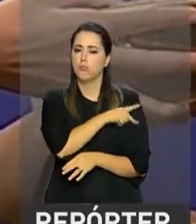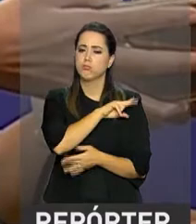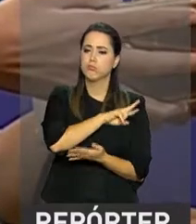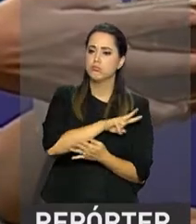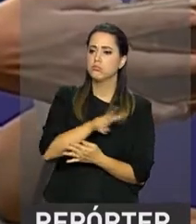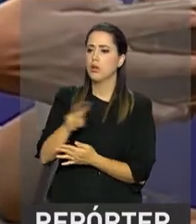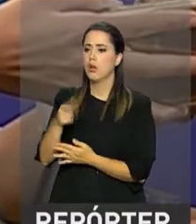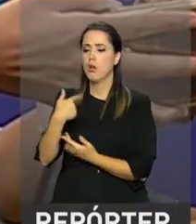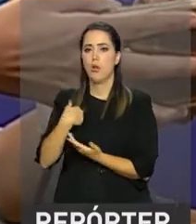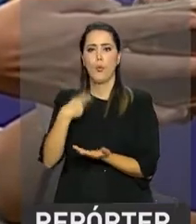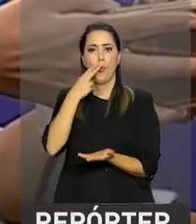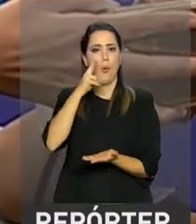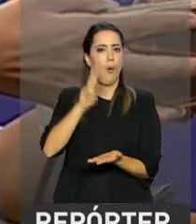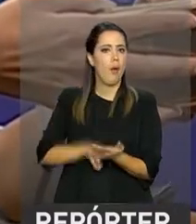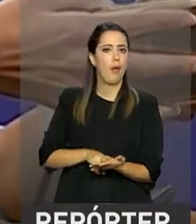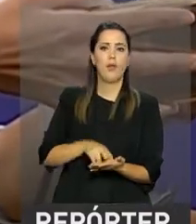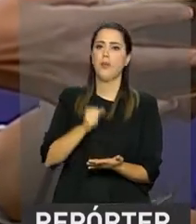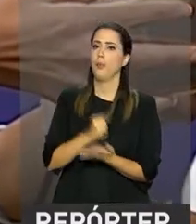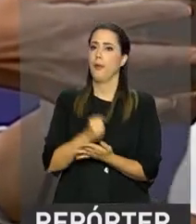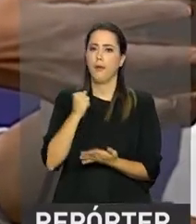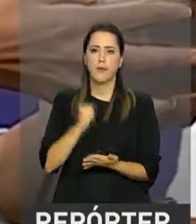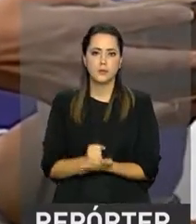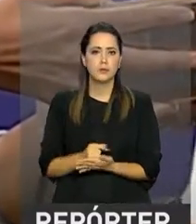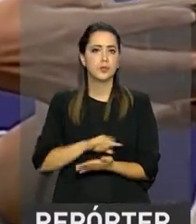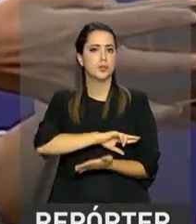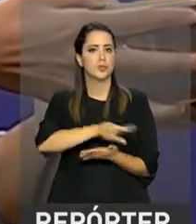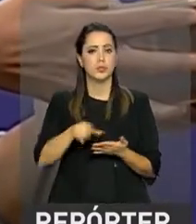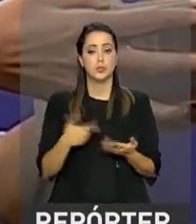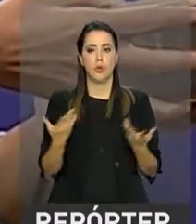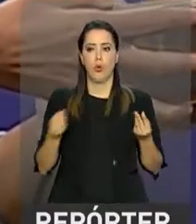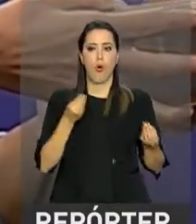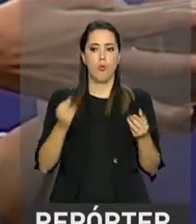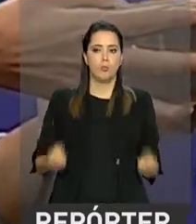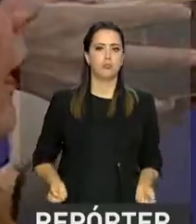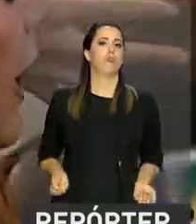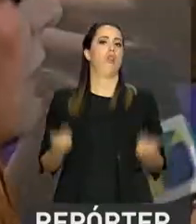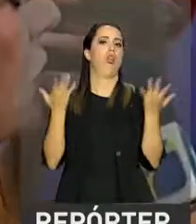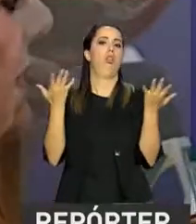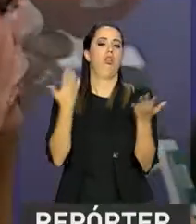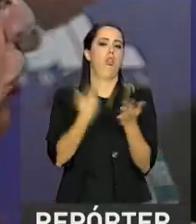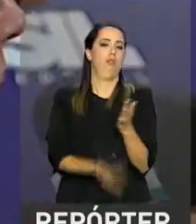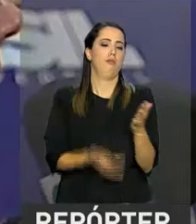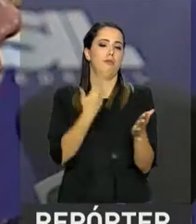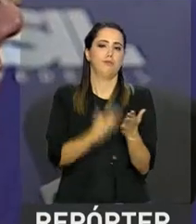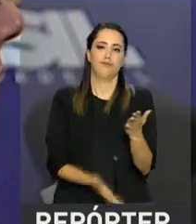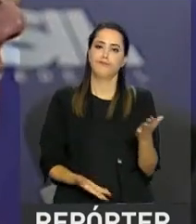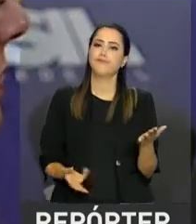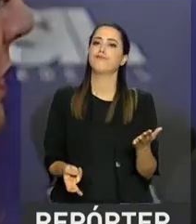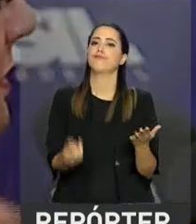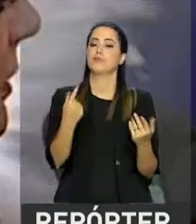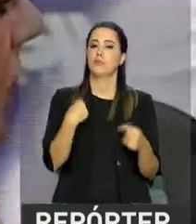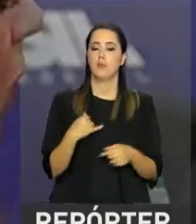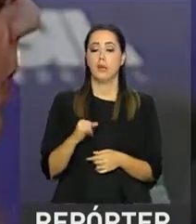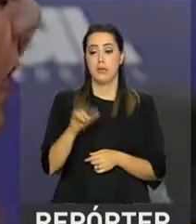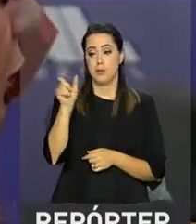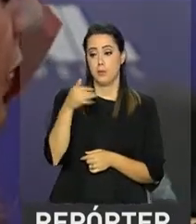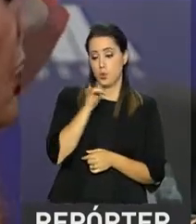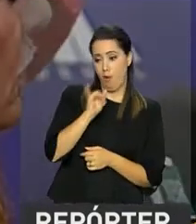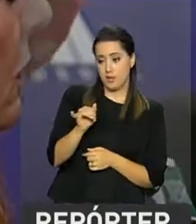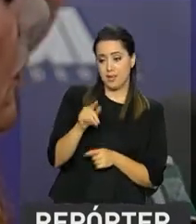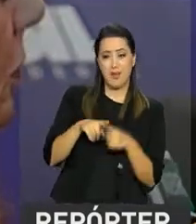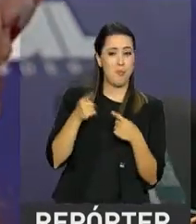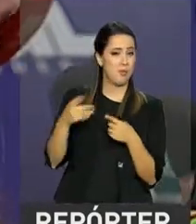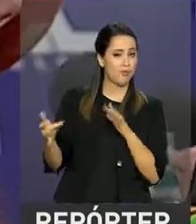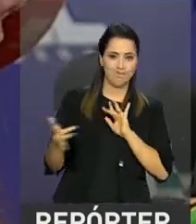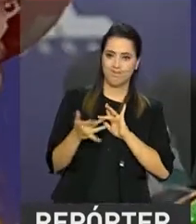correio e é impossível convivermos com esse gasto com esse desperdício caso essa justificativa não seja aceito como é que